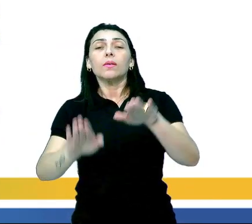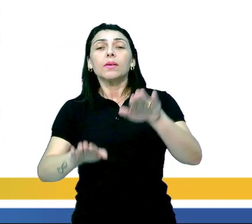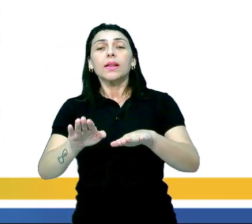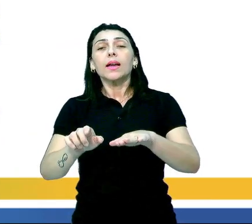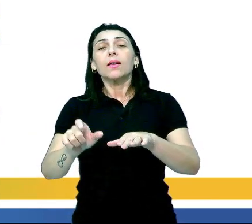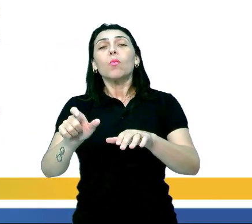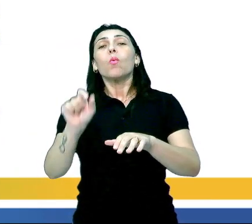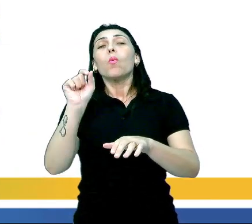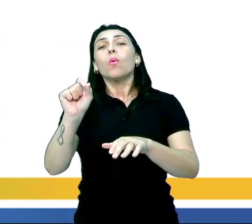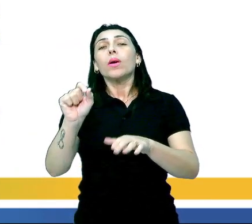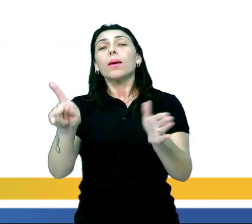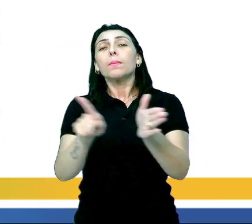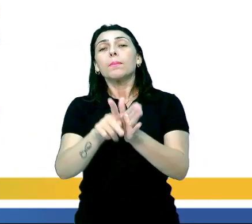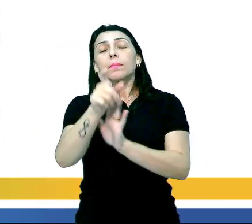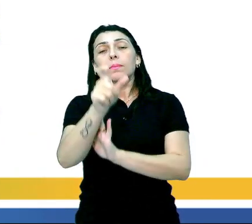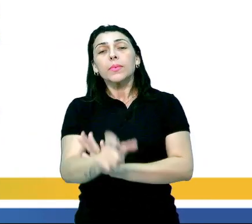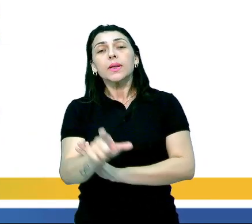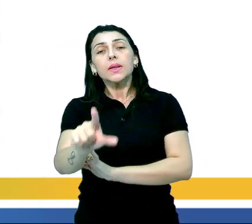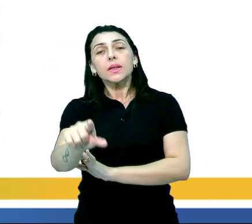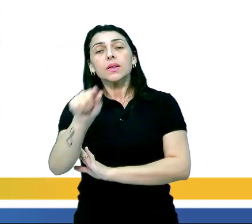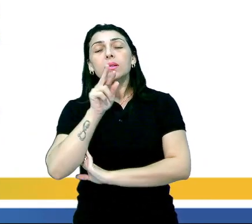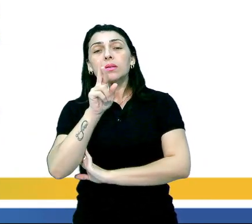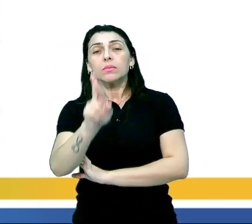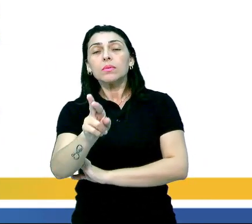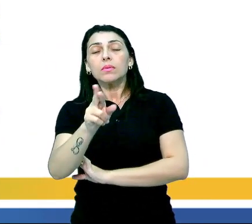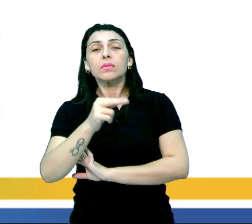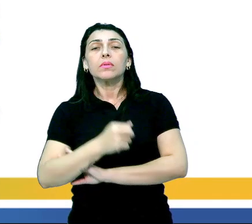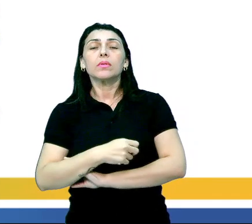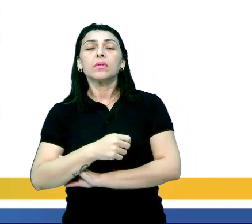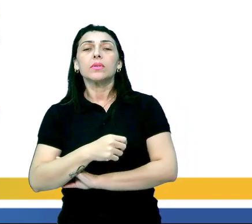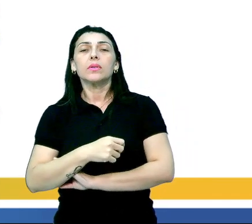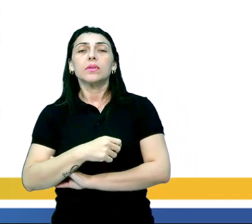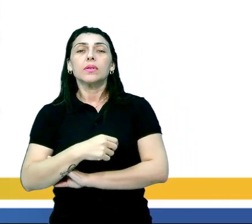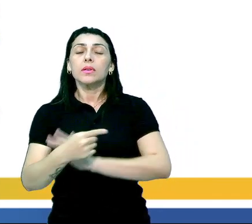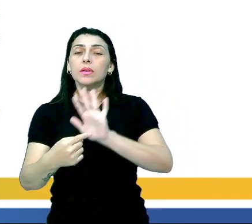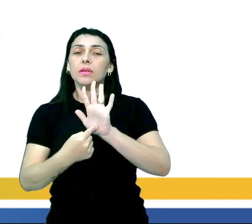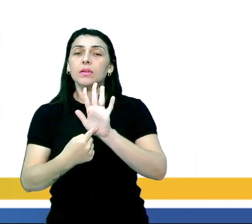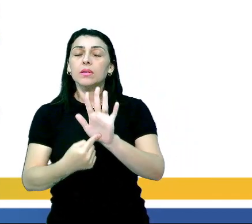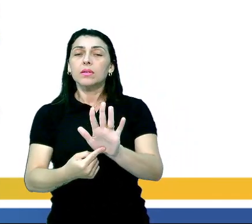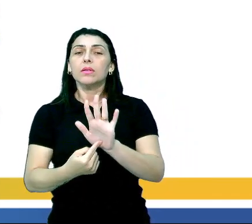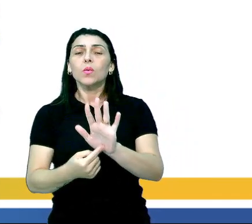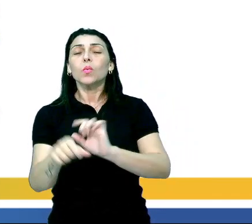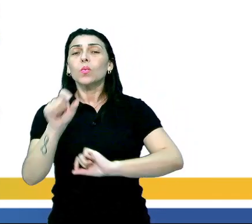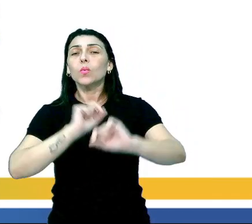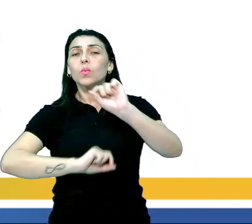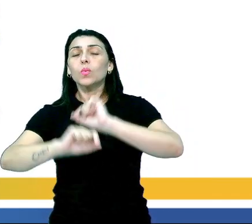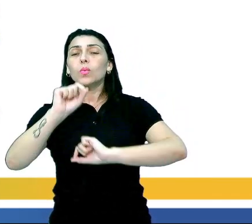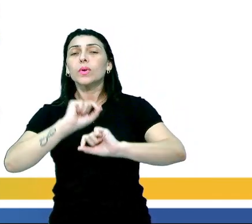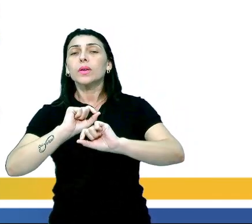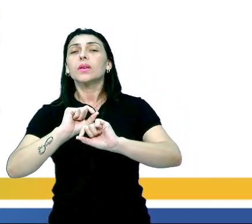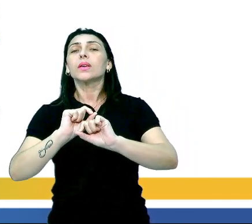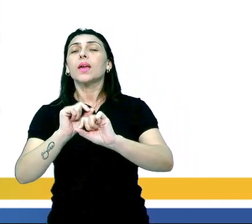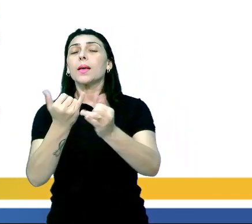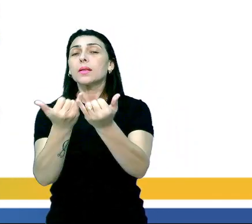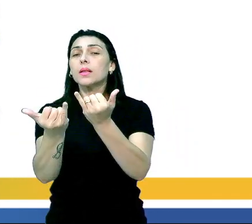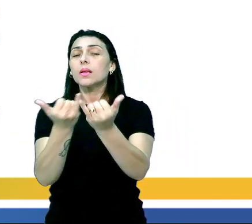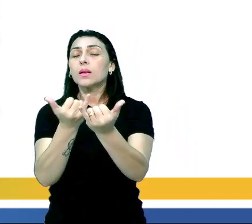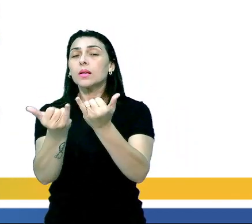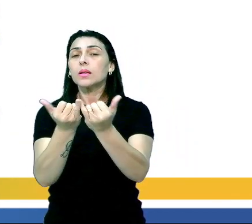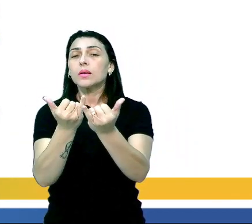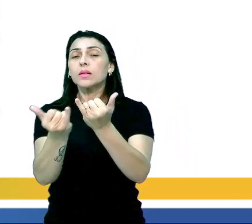o indivíduo. Então, assinala a alternativa que expressa o que há de comum